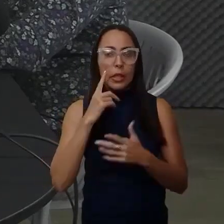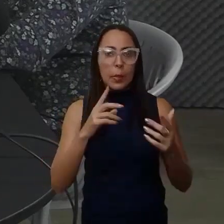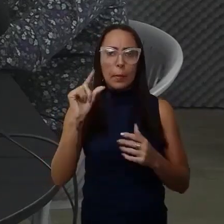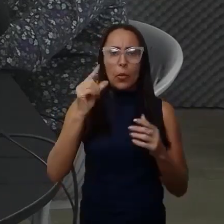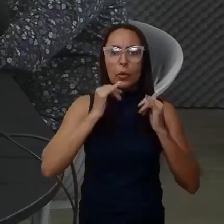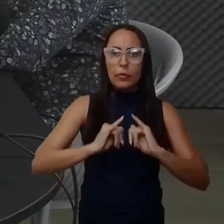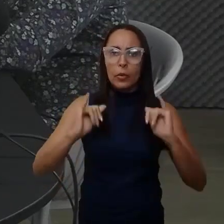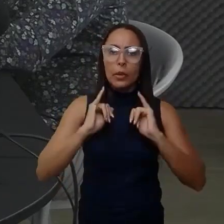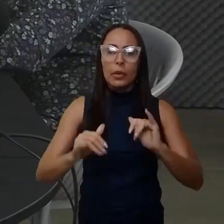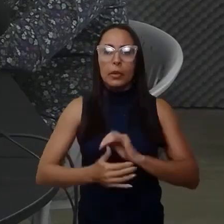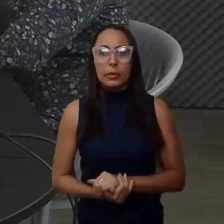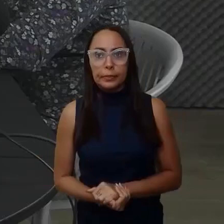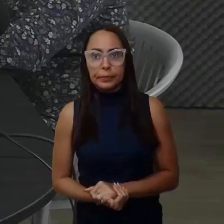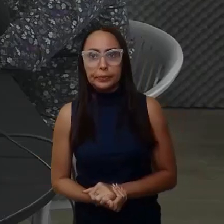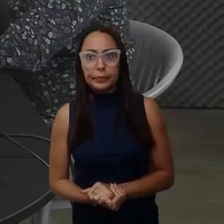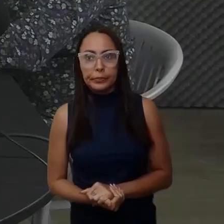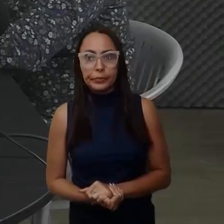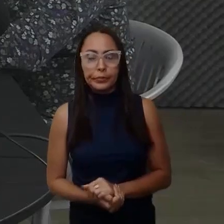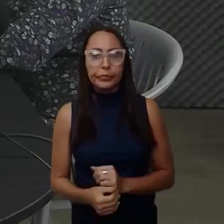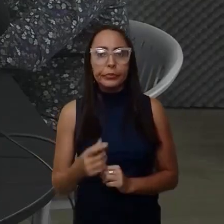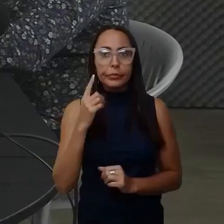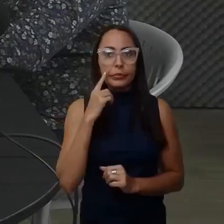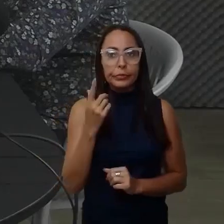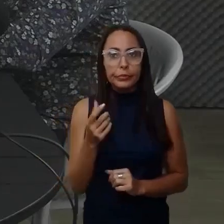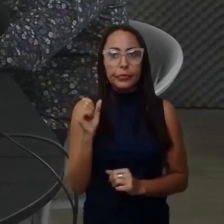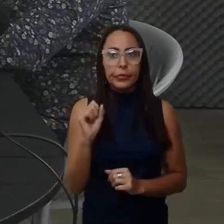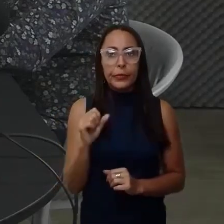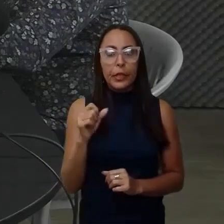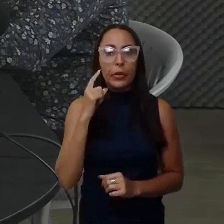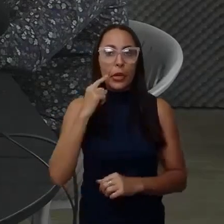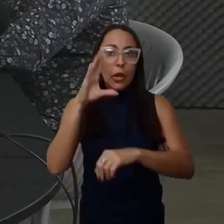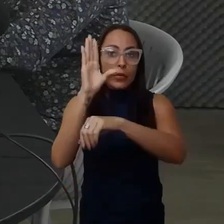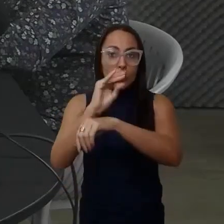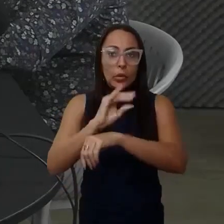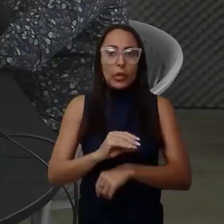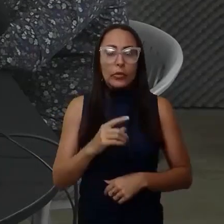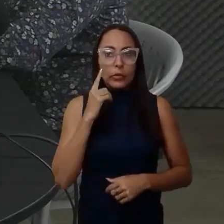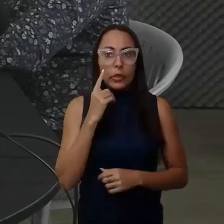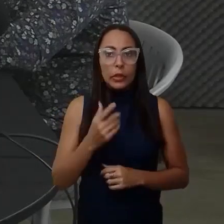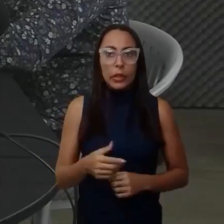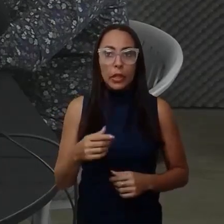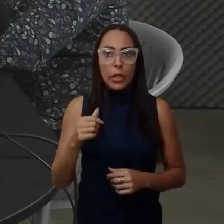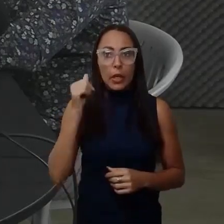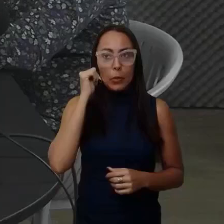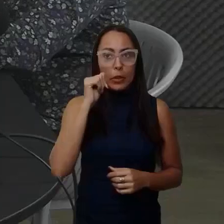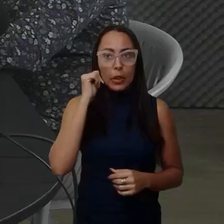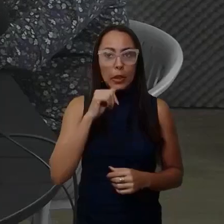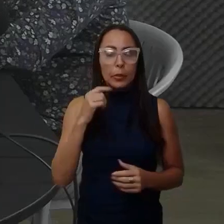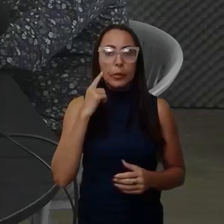sobre essas mulheres. Que nas imagens eram assim, tinha atrás das fotografias, tinha mulher mina